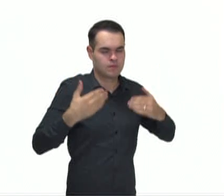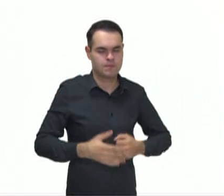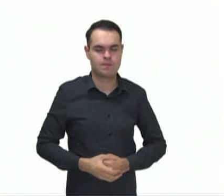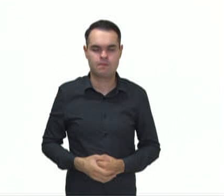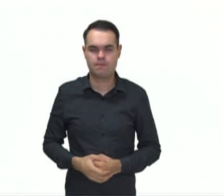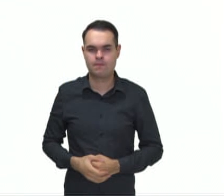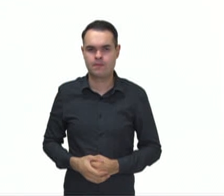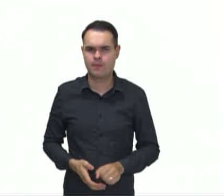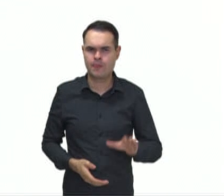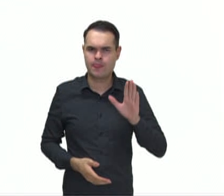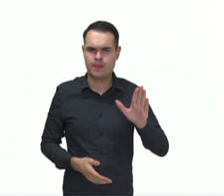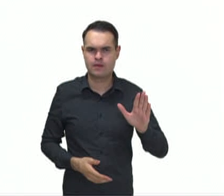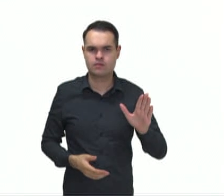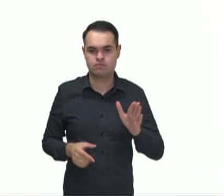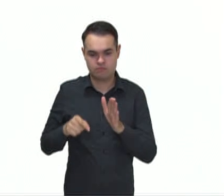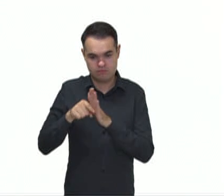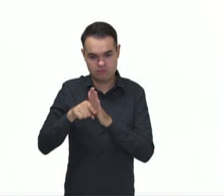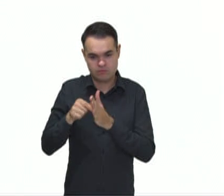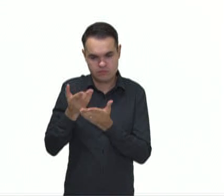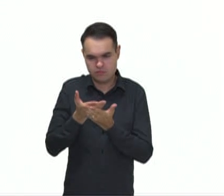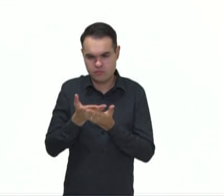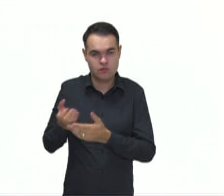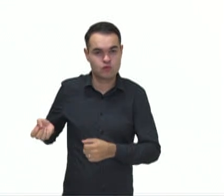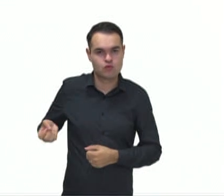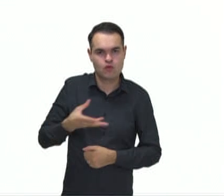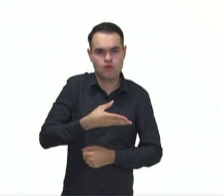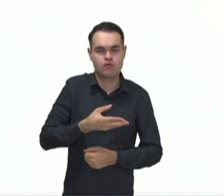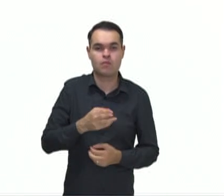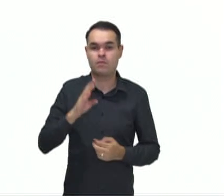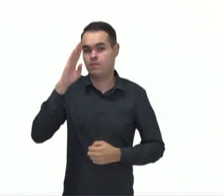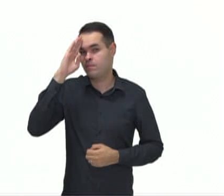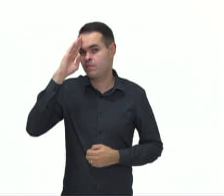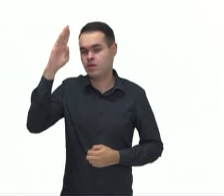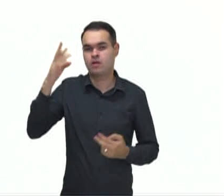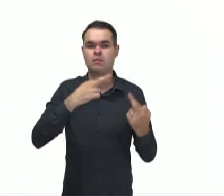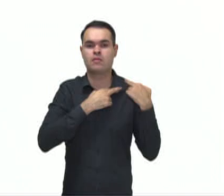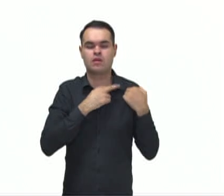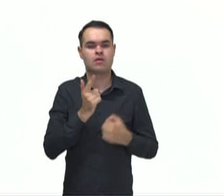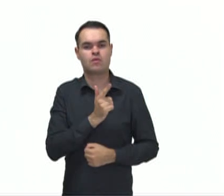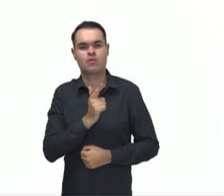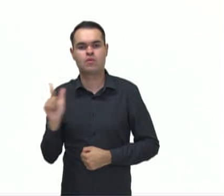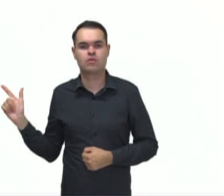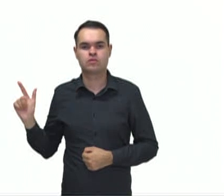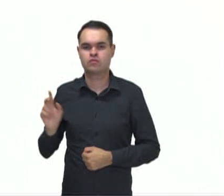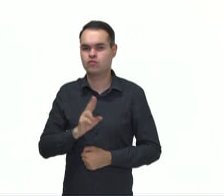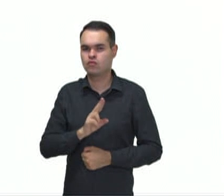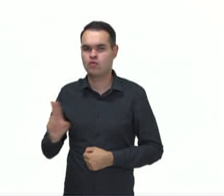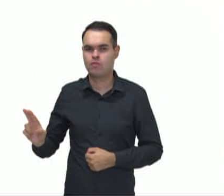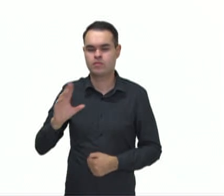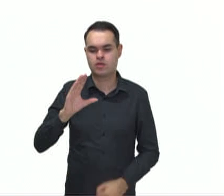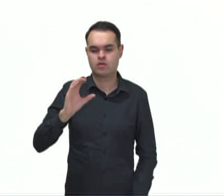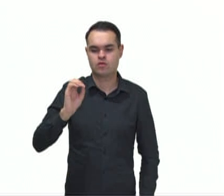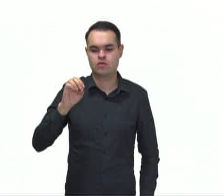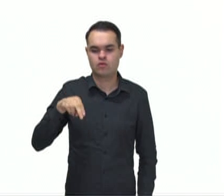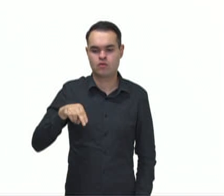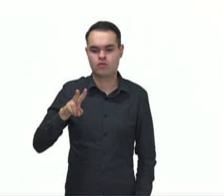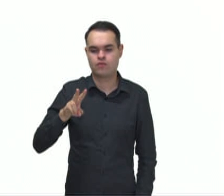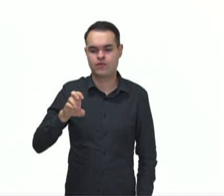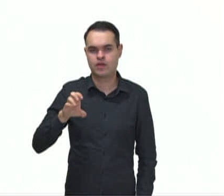Porém, um novo estudo mostrou que o principal responsável é outro, a convecção. Não se